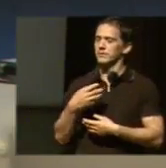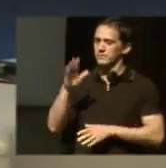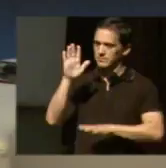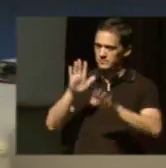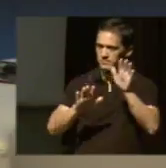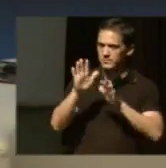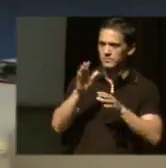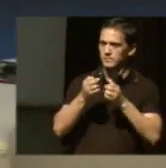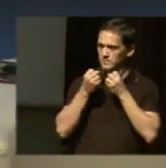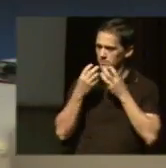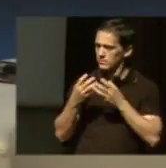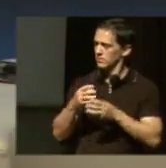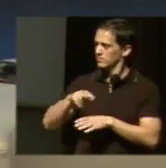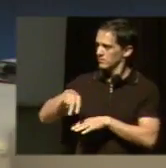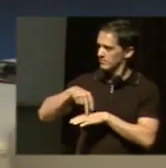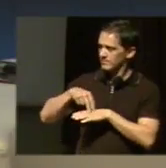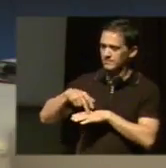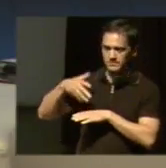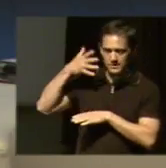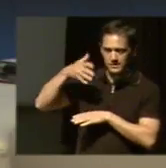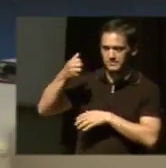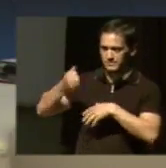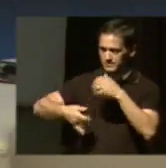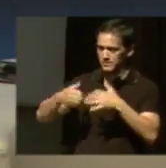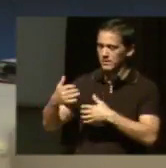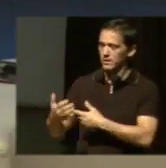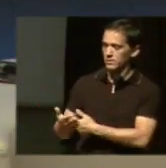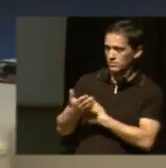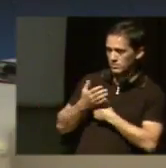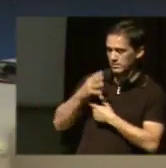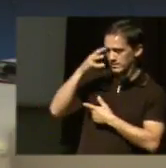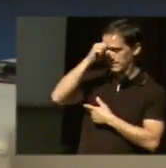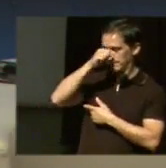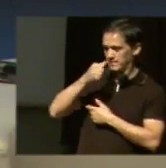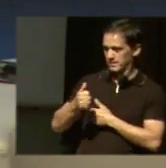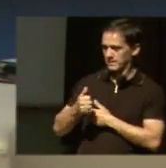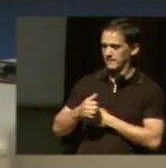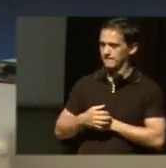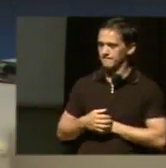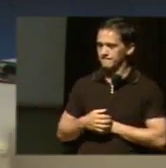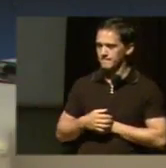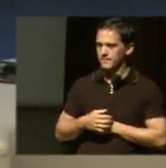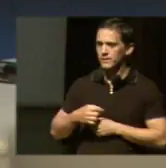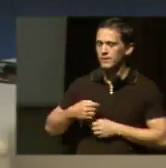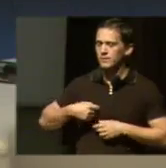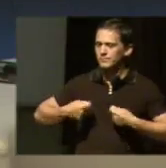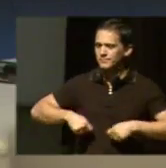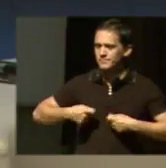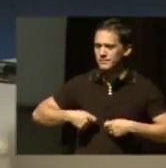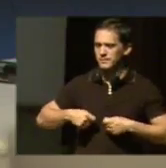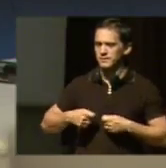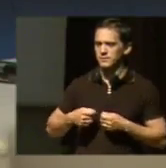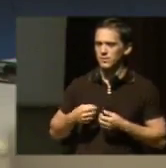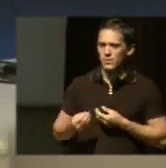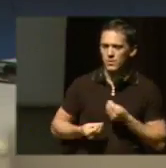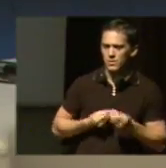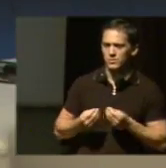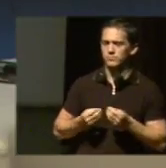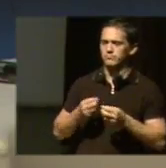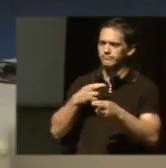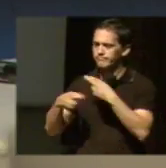criar relações sociais, eu preciso comunicação. Eu preciso, de alguma forma, me relacionar com o